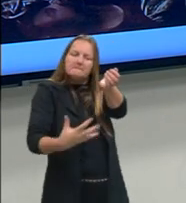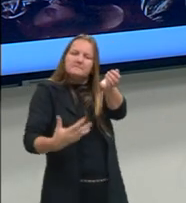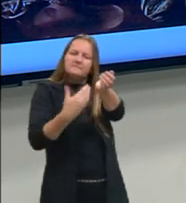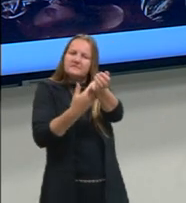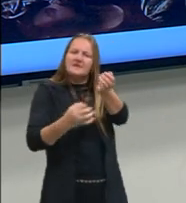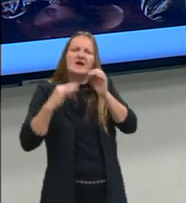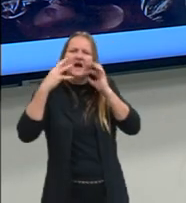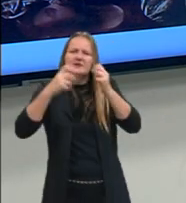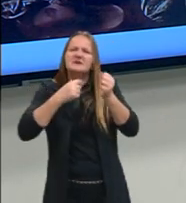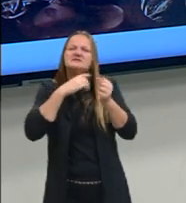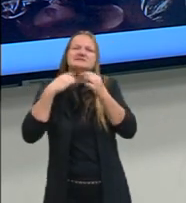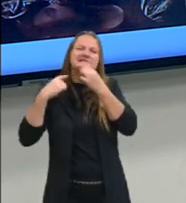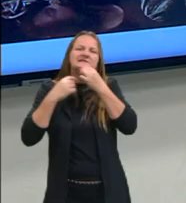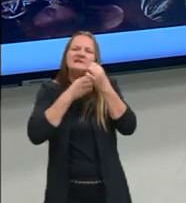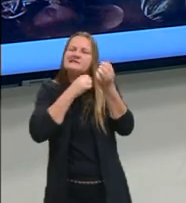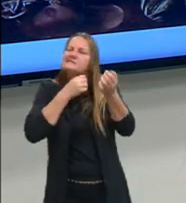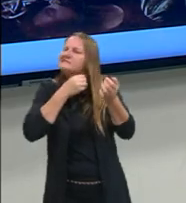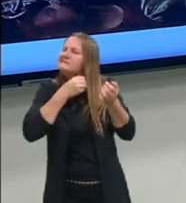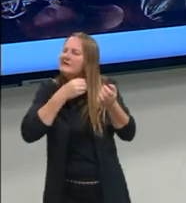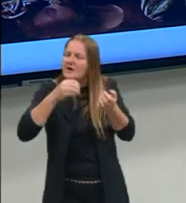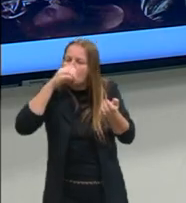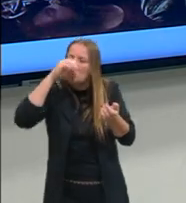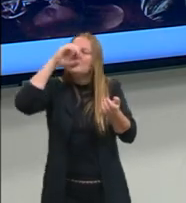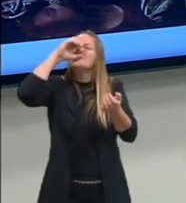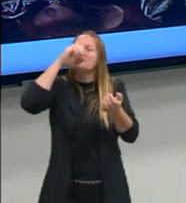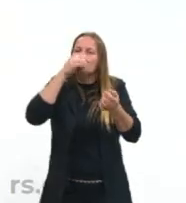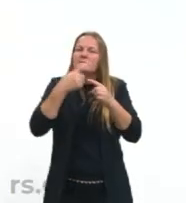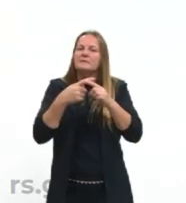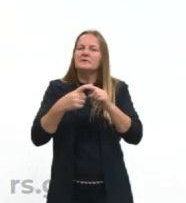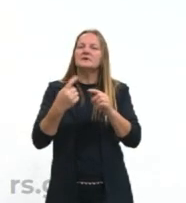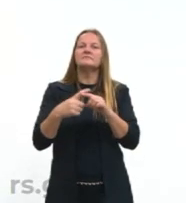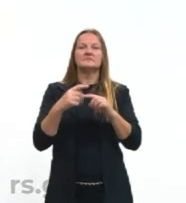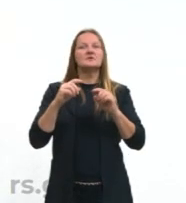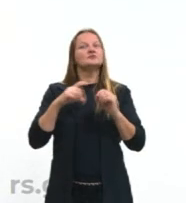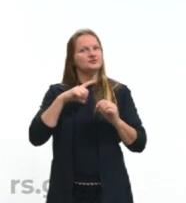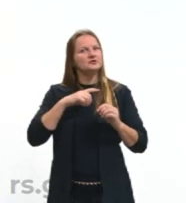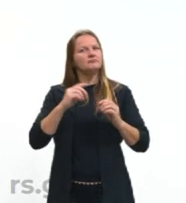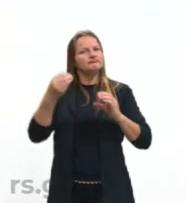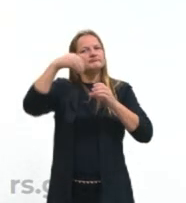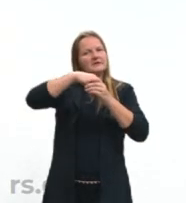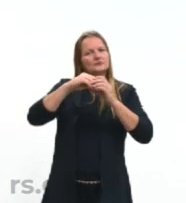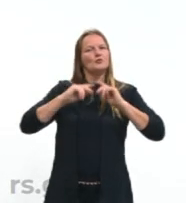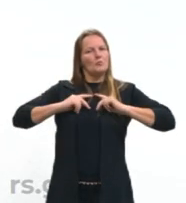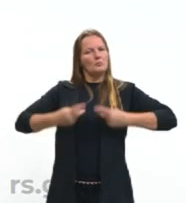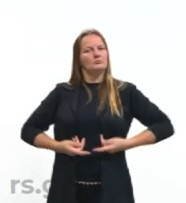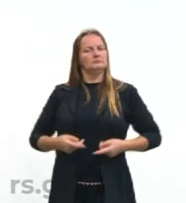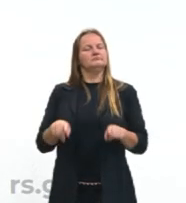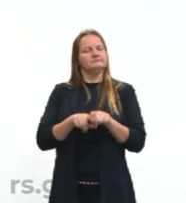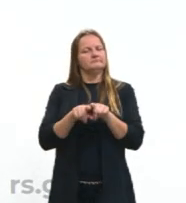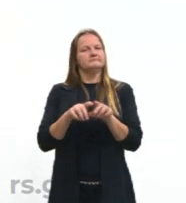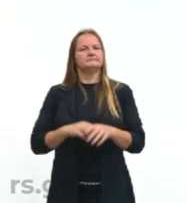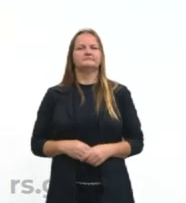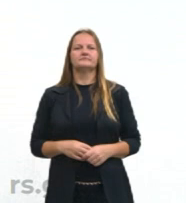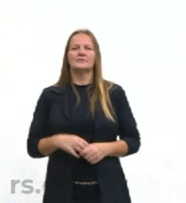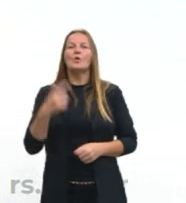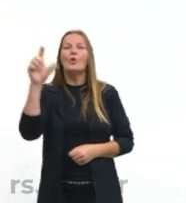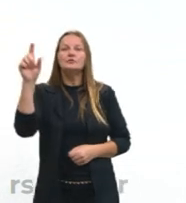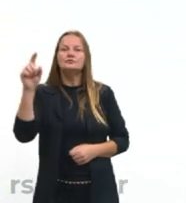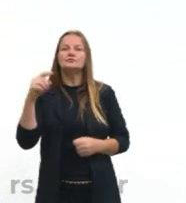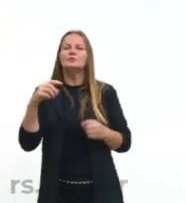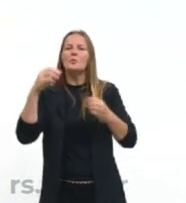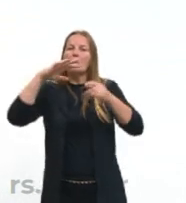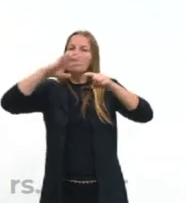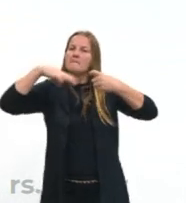alimento desses animais que eram sacrificados por terem esses elementos humanos aqui a outra outra